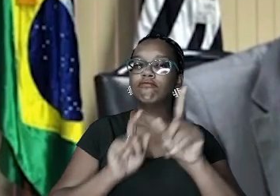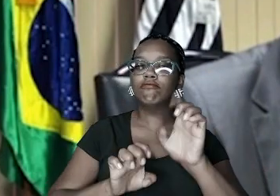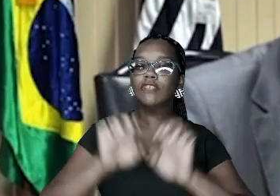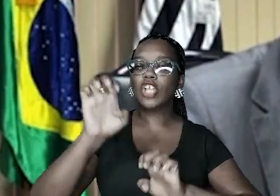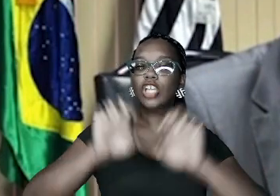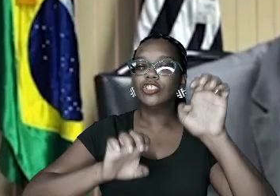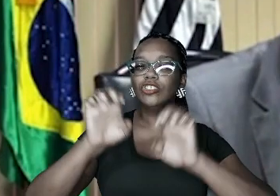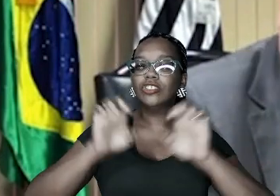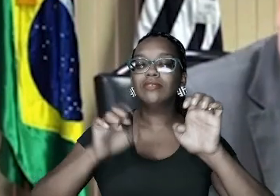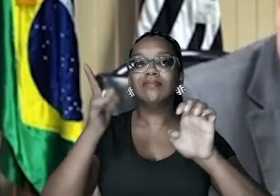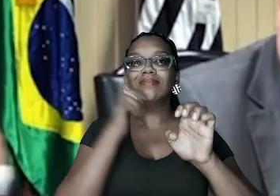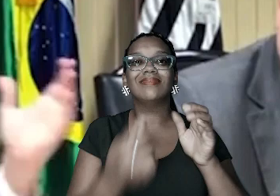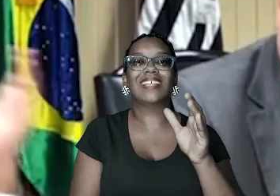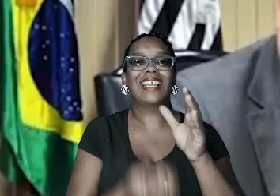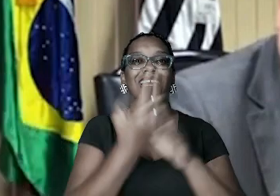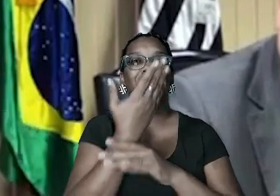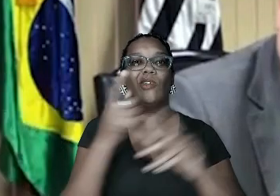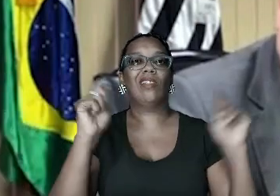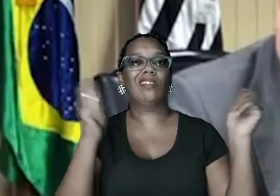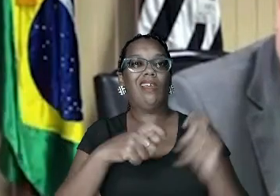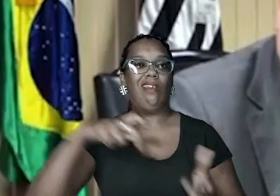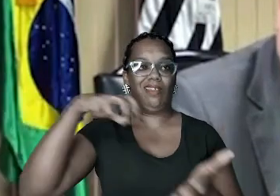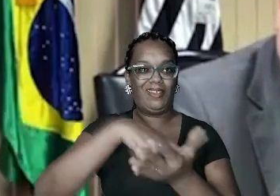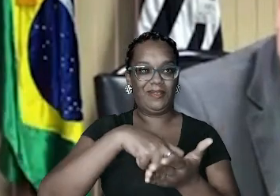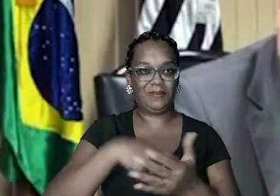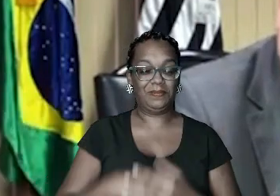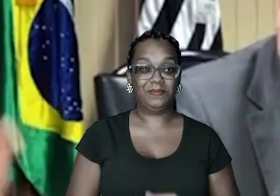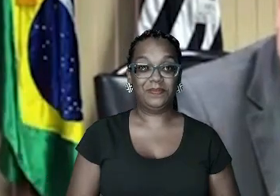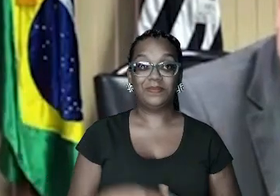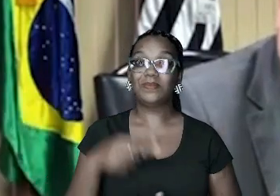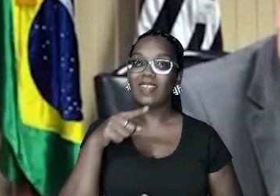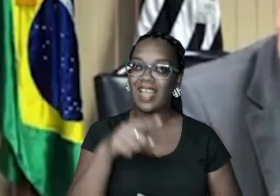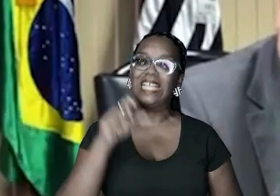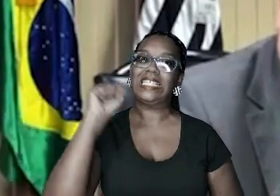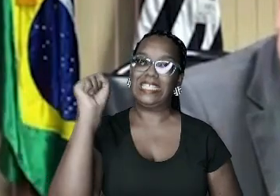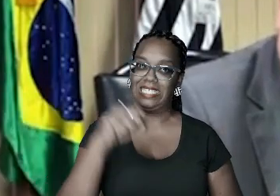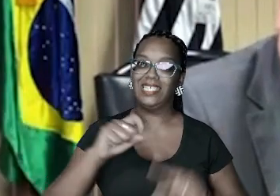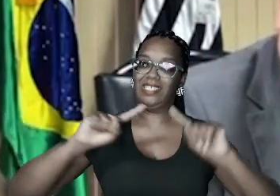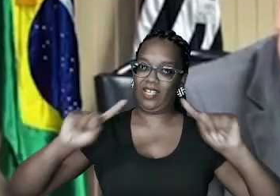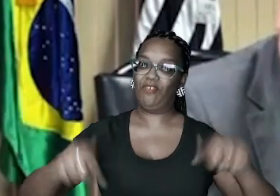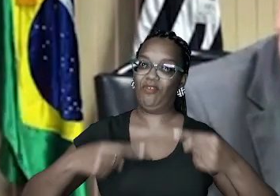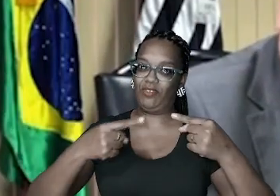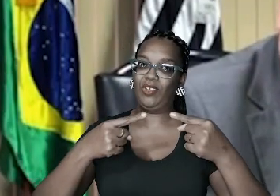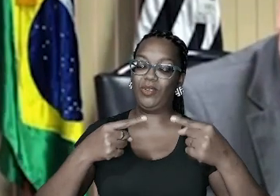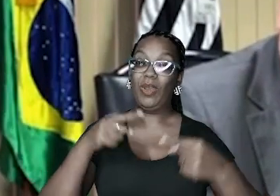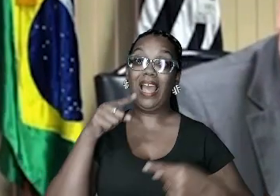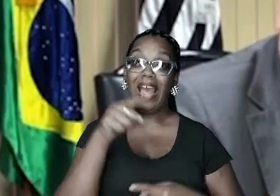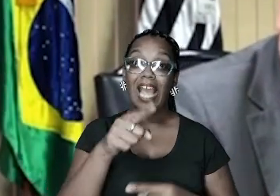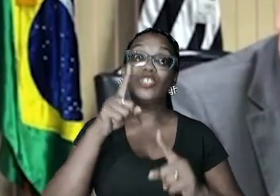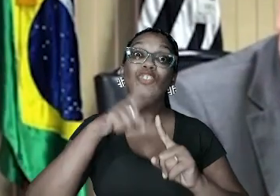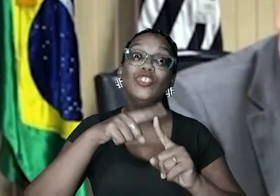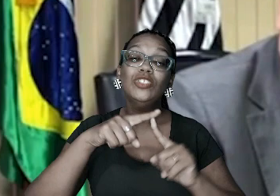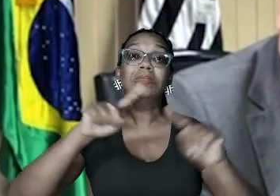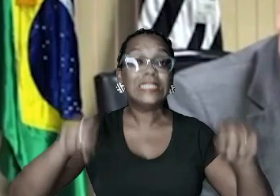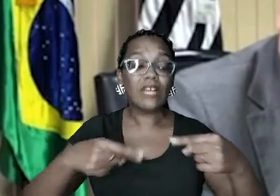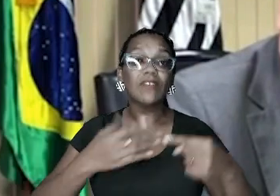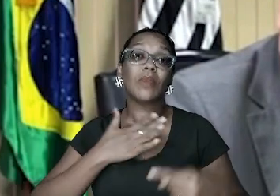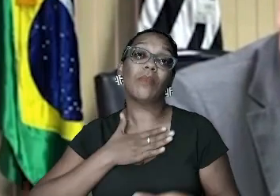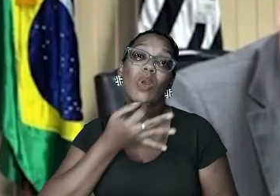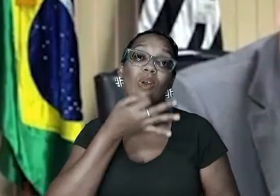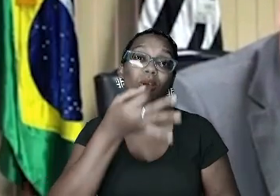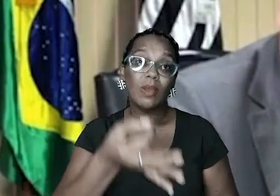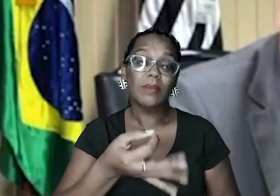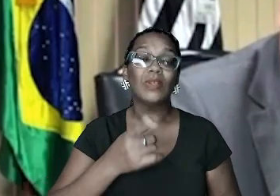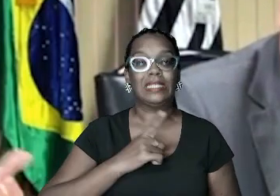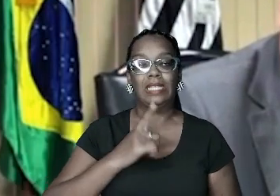da razoabilidade dada pelo método econométrico e a partir daí crie as condições para condenação esse sim foi um